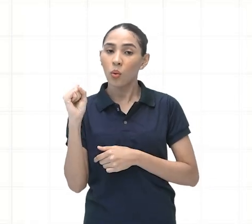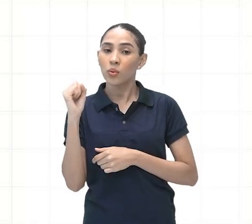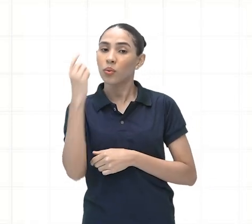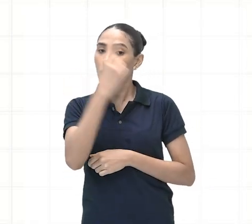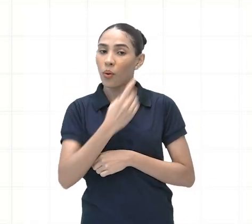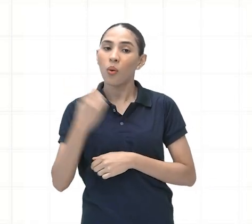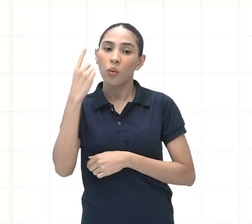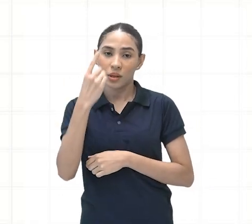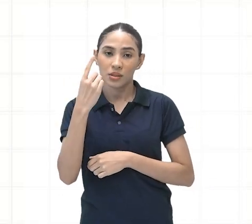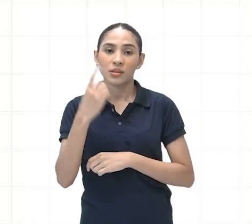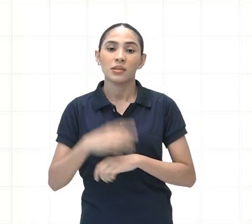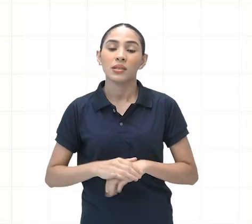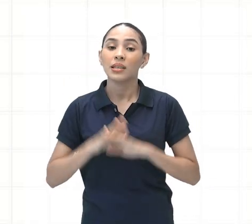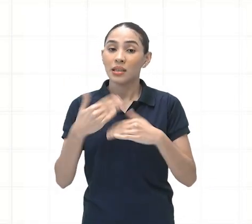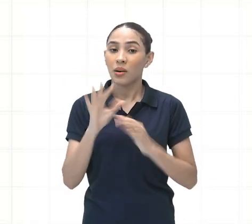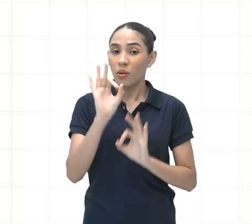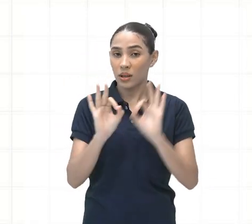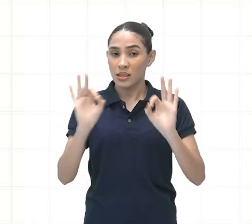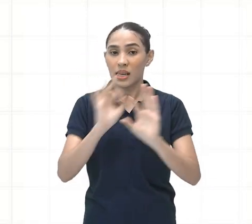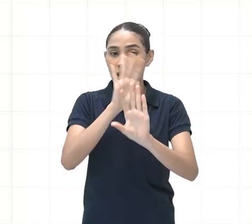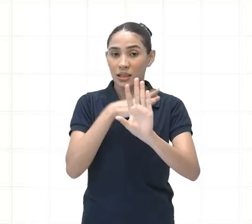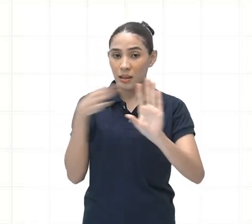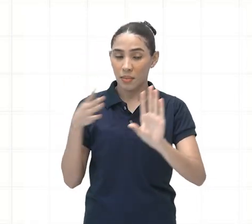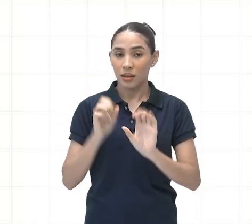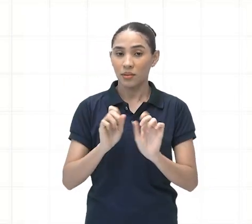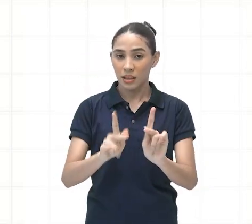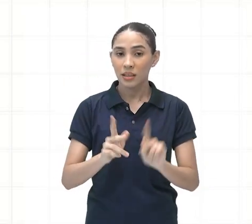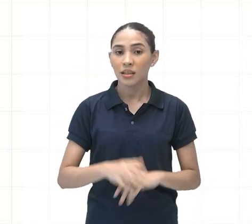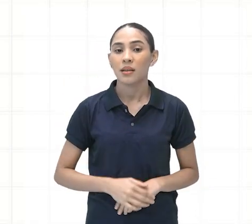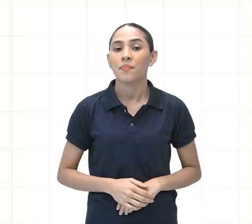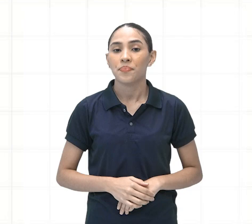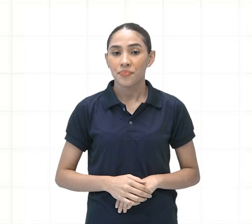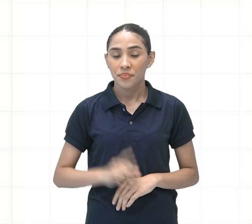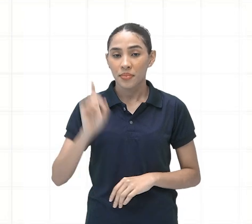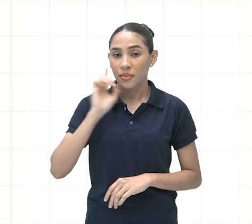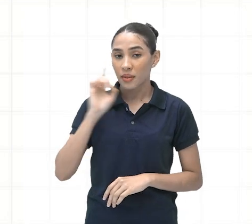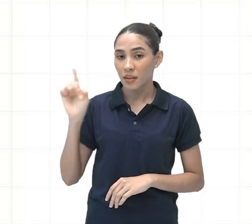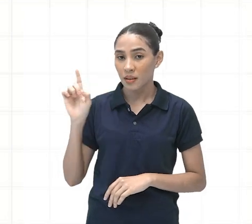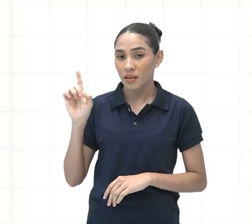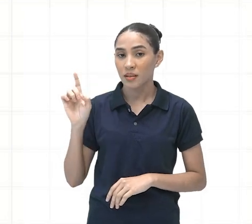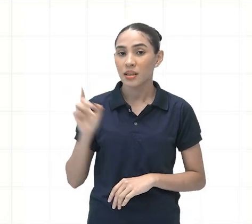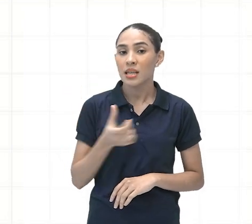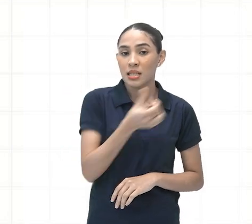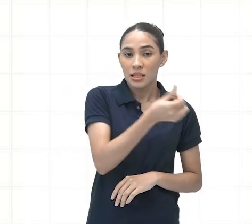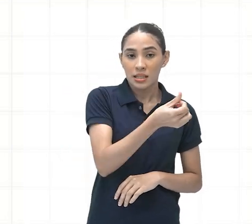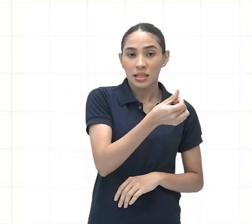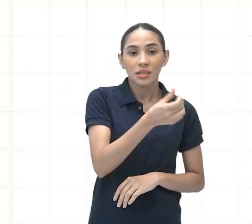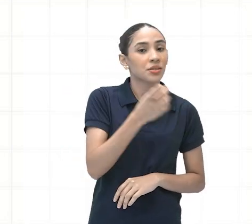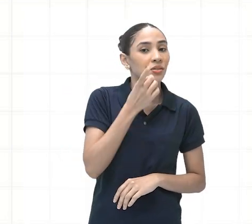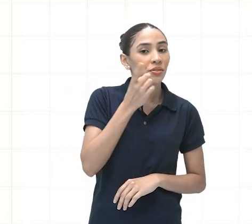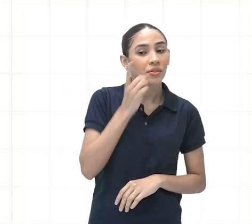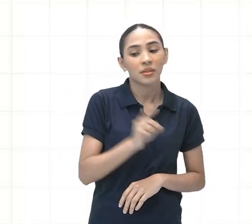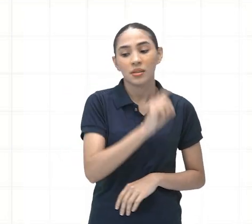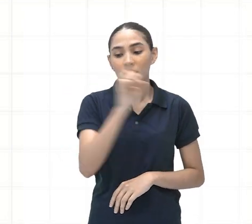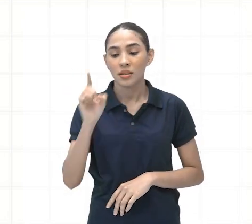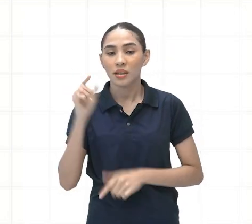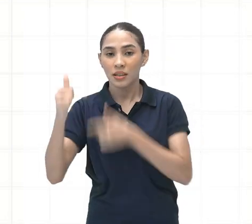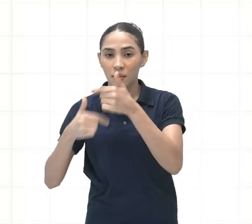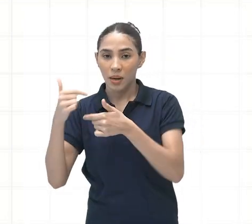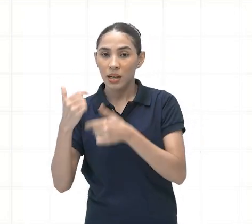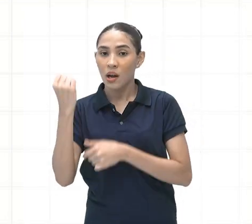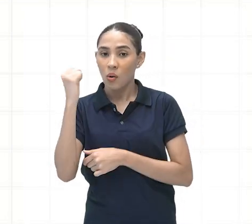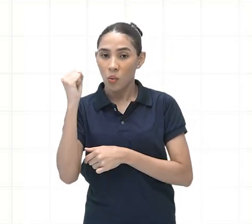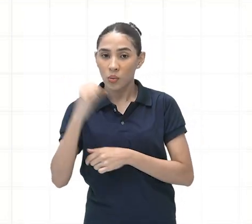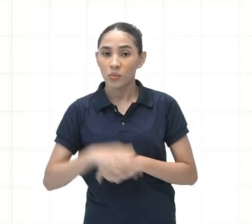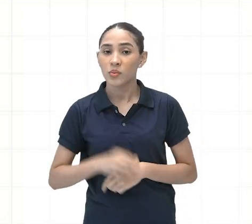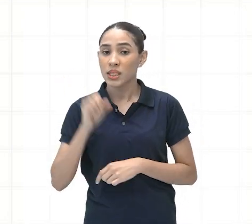dia. Então, a gente vai organizar isso em uma tabelinha. Então, nós vamos ter aqui, ó, em 6 dias, ele trabalha 8 horas.